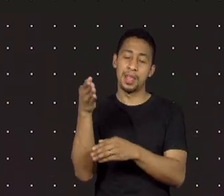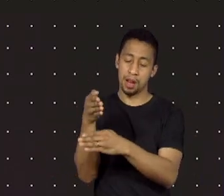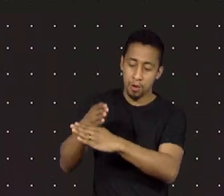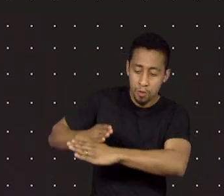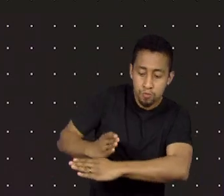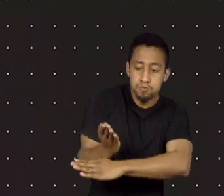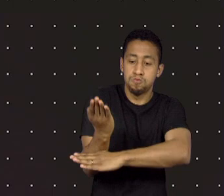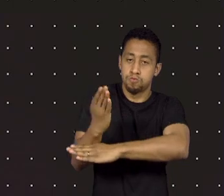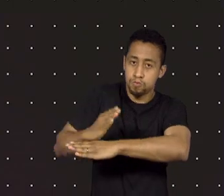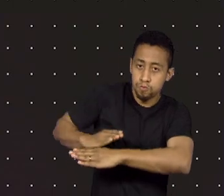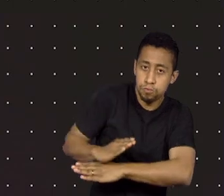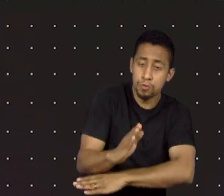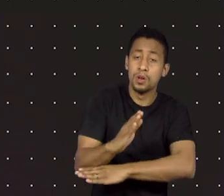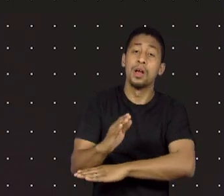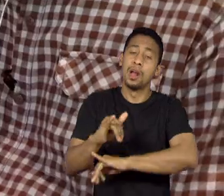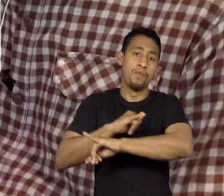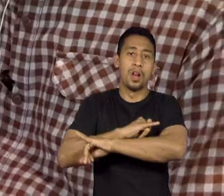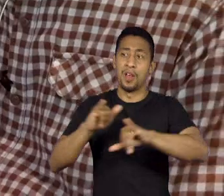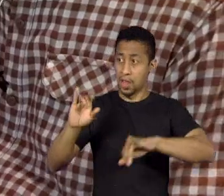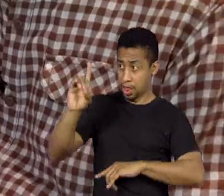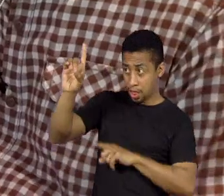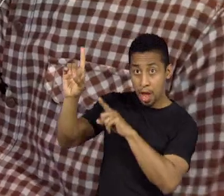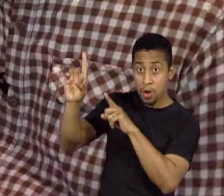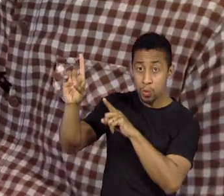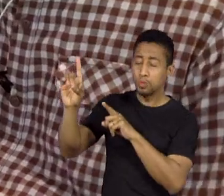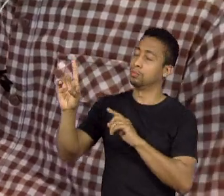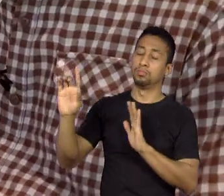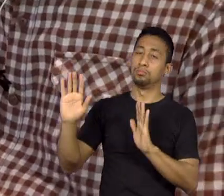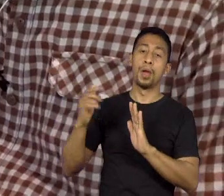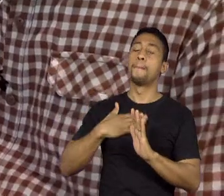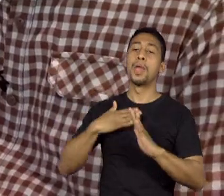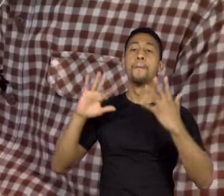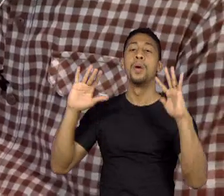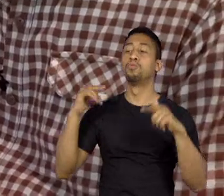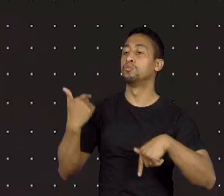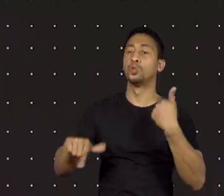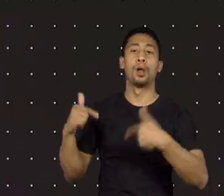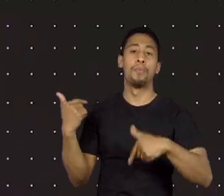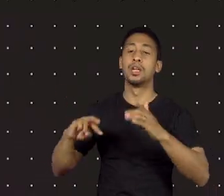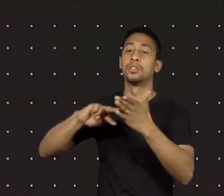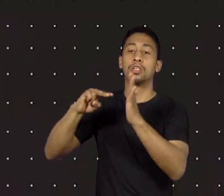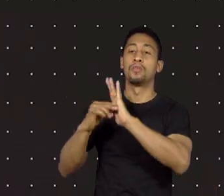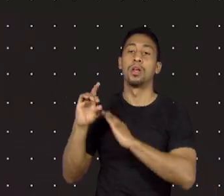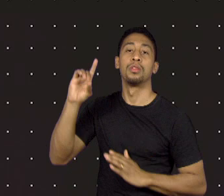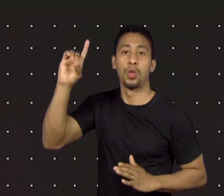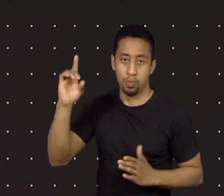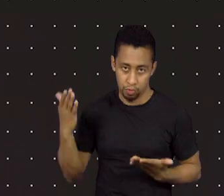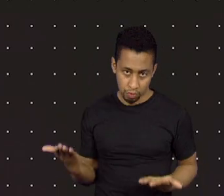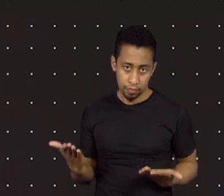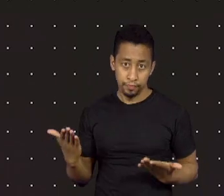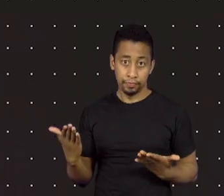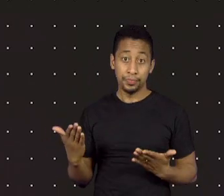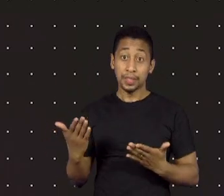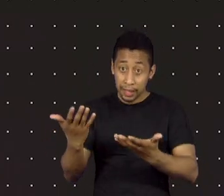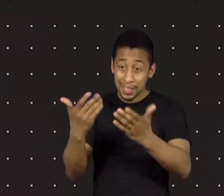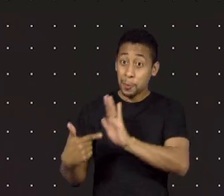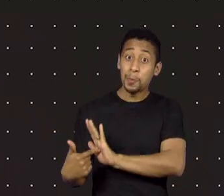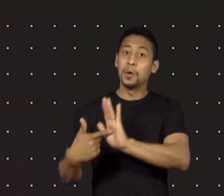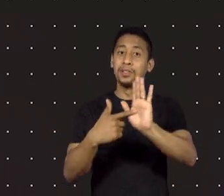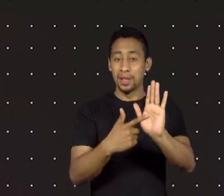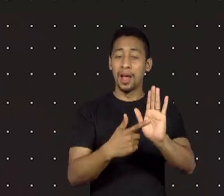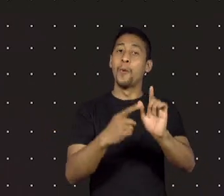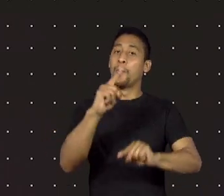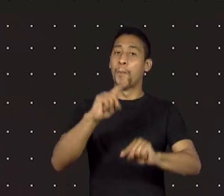minhas mãos que trabalham. Olha que lindo, né? Legal. É lindo, né? Colocar a materialidade. Materialidade. Né?